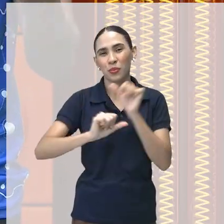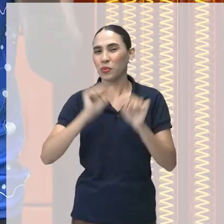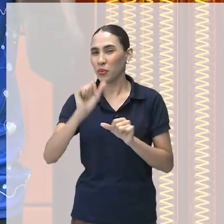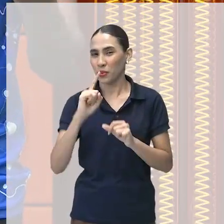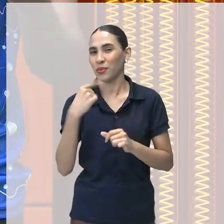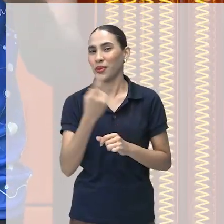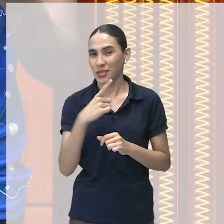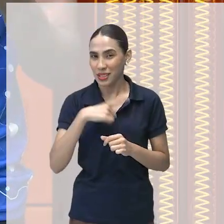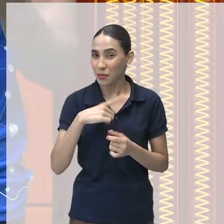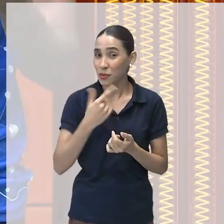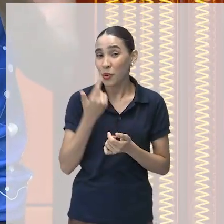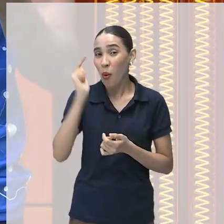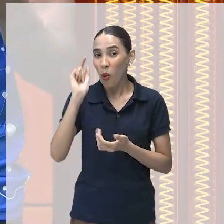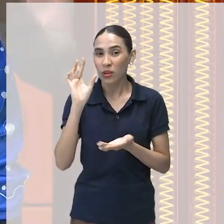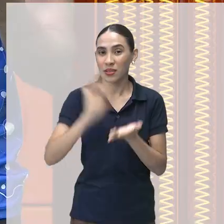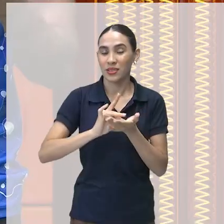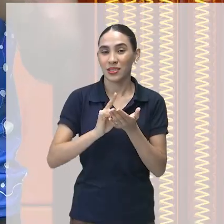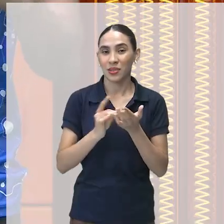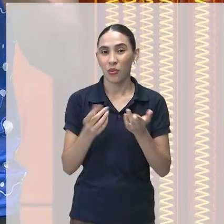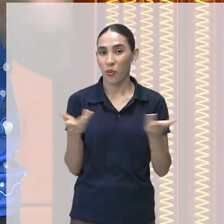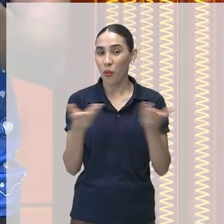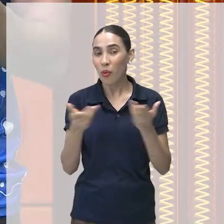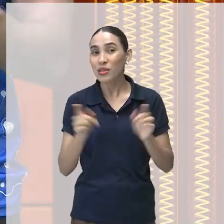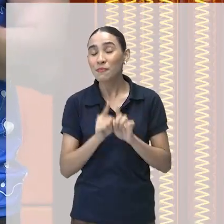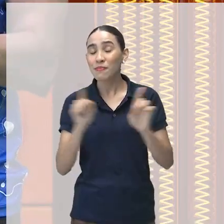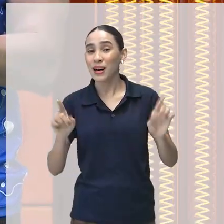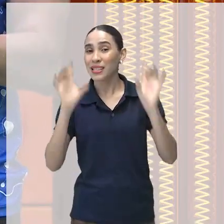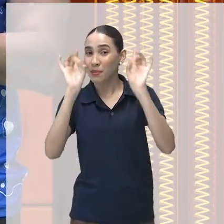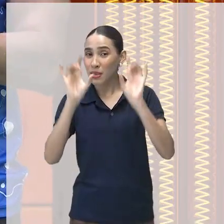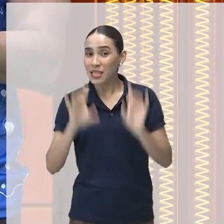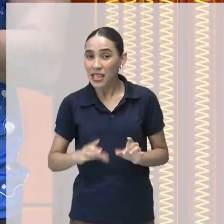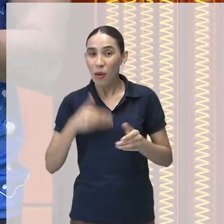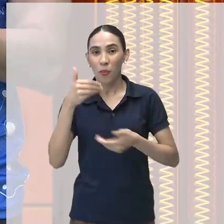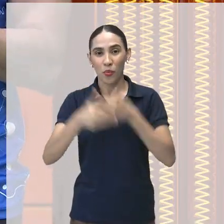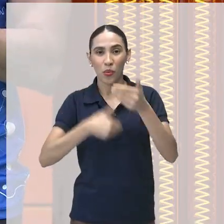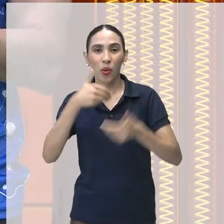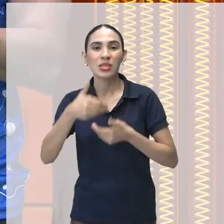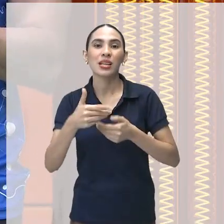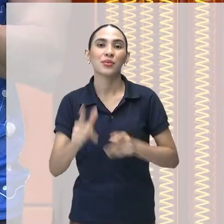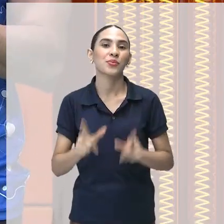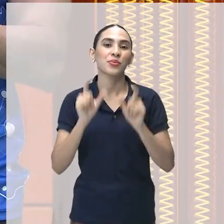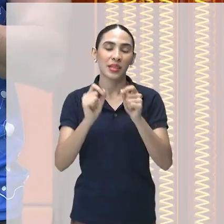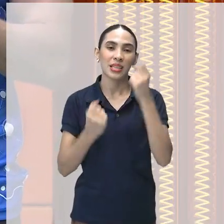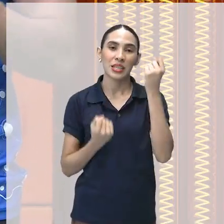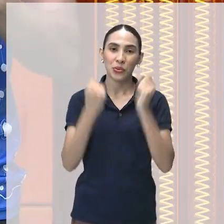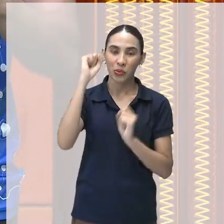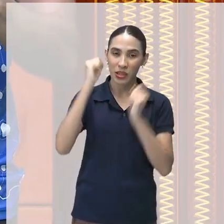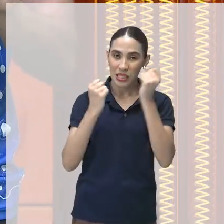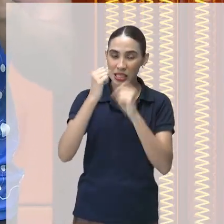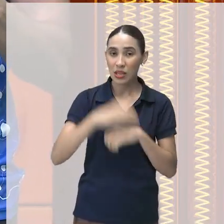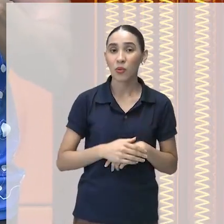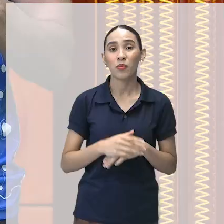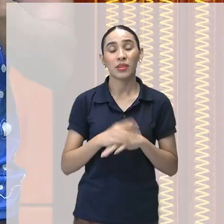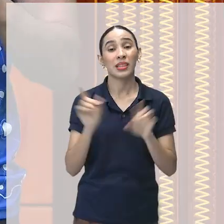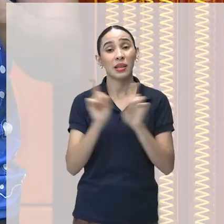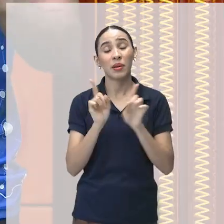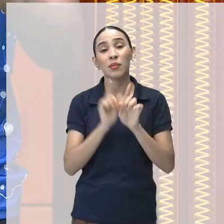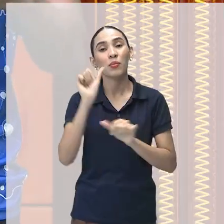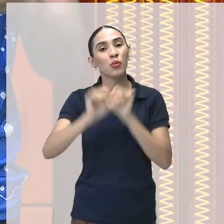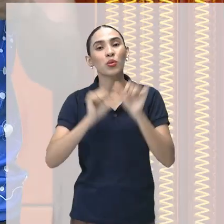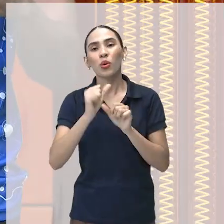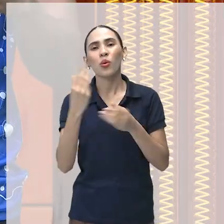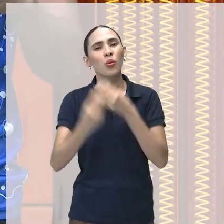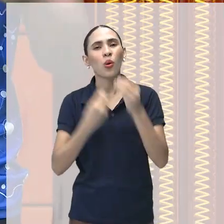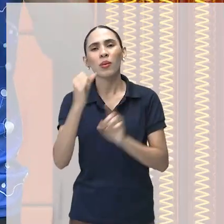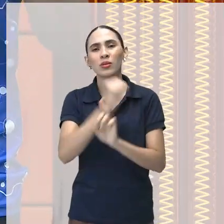né? Nós temos outra realidade no contexto atual, mas em especial em decorrência do processo de industrialização, que mudou a forma como a